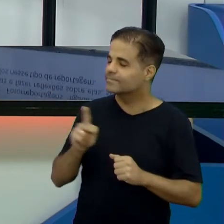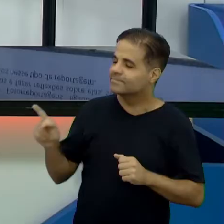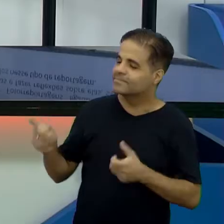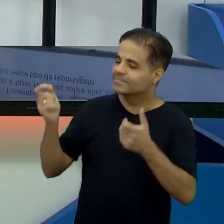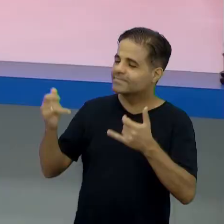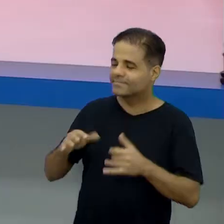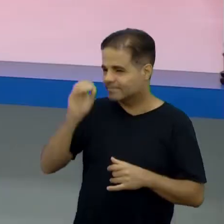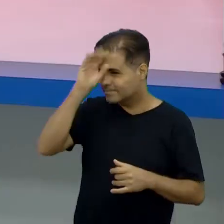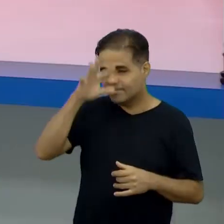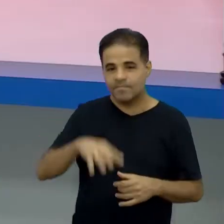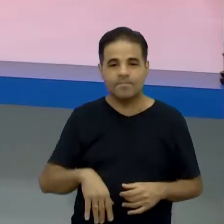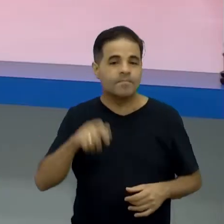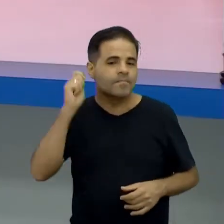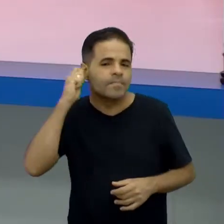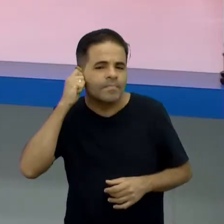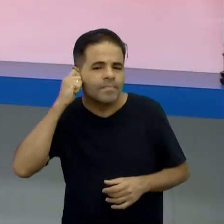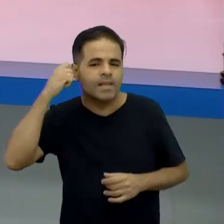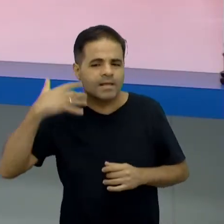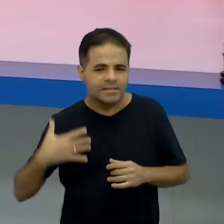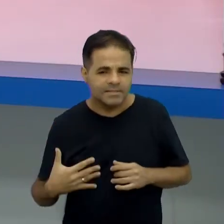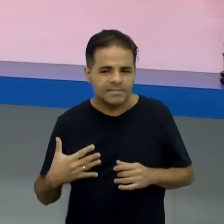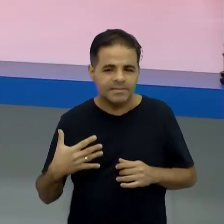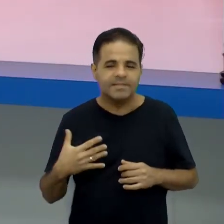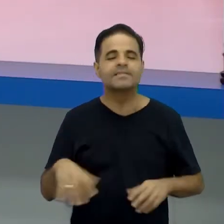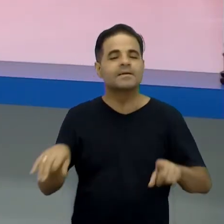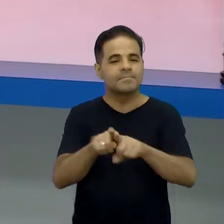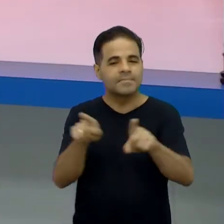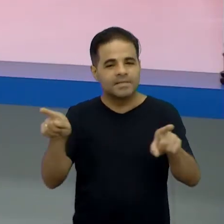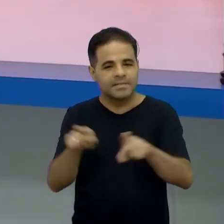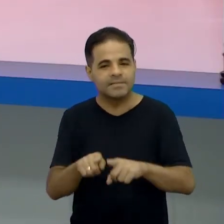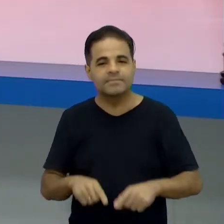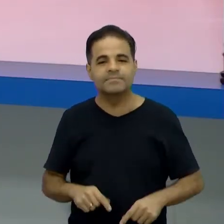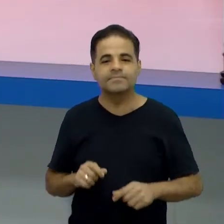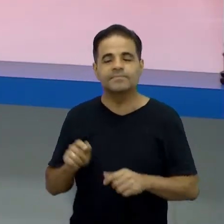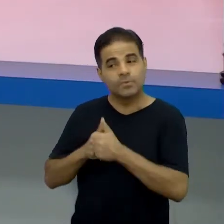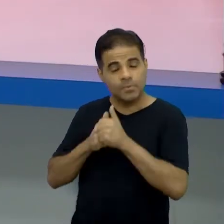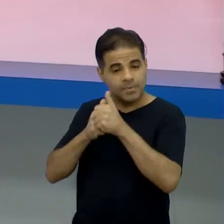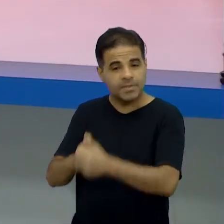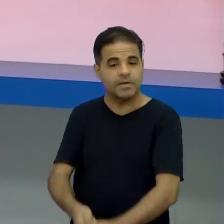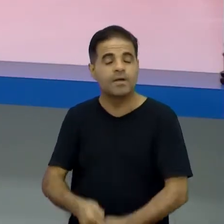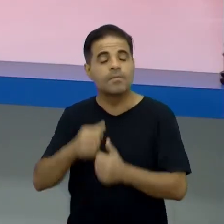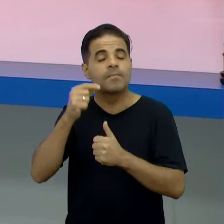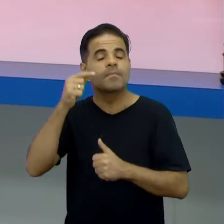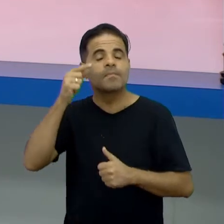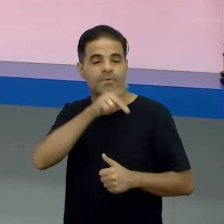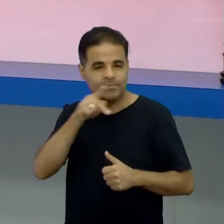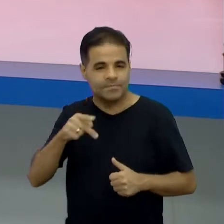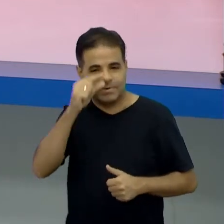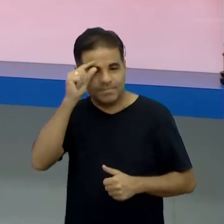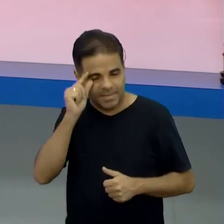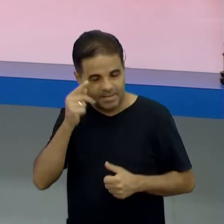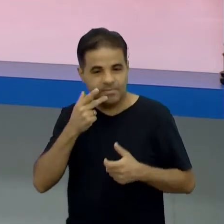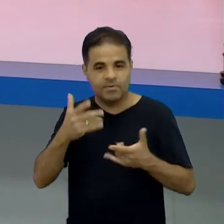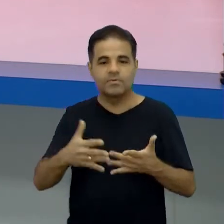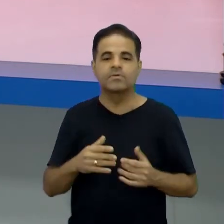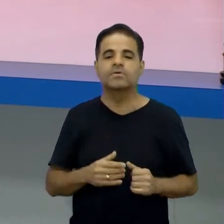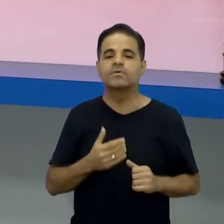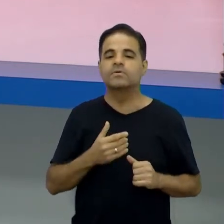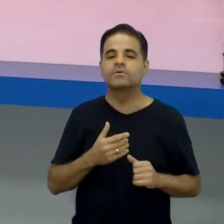Osmar? Vamos fazer aí, vou tentar fazer minha autodescrição aí, né? Acompanhando o que a professora Mara falou, né? Eu sou